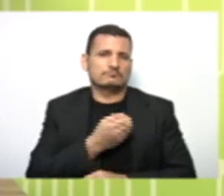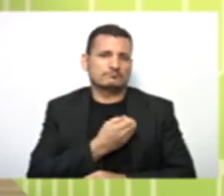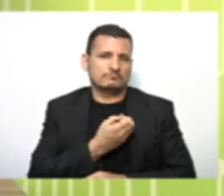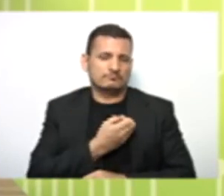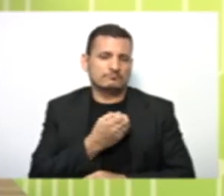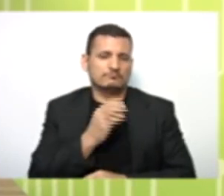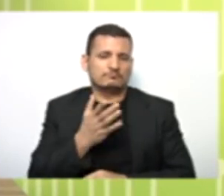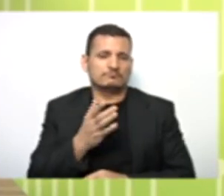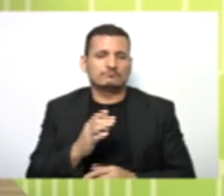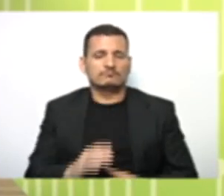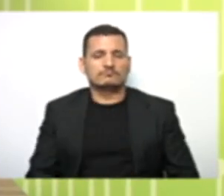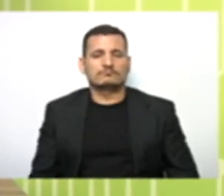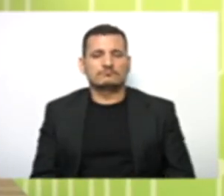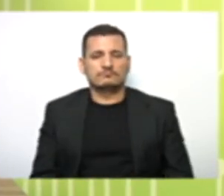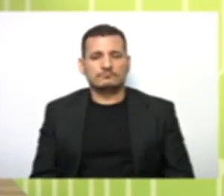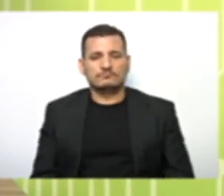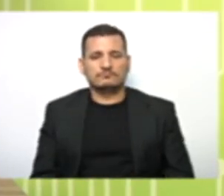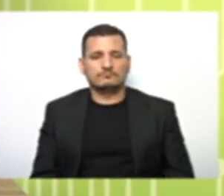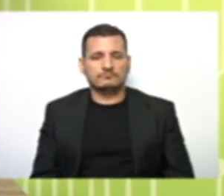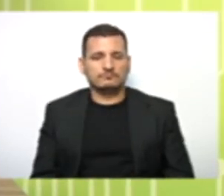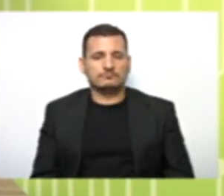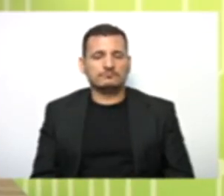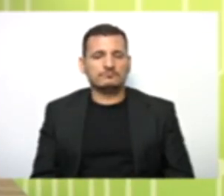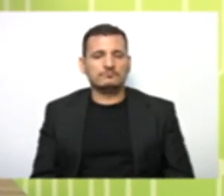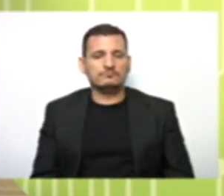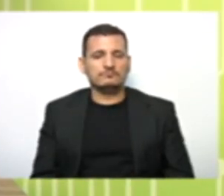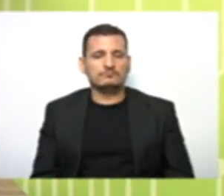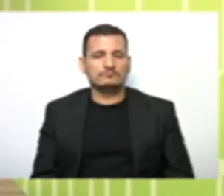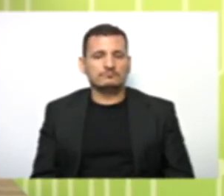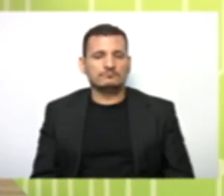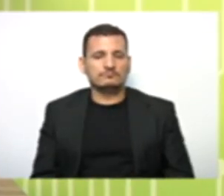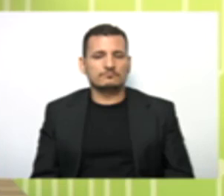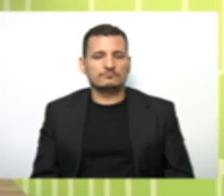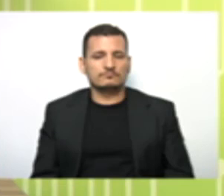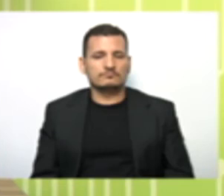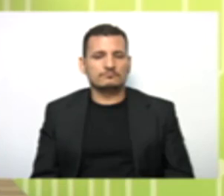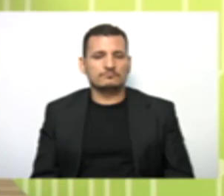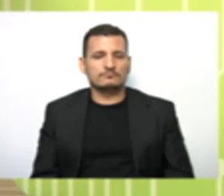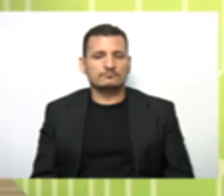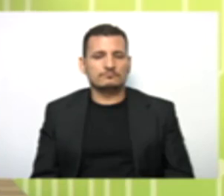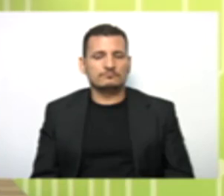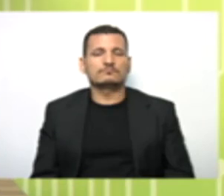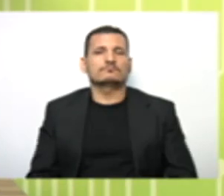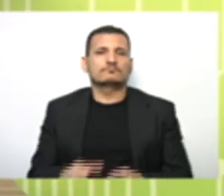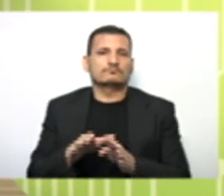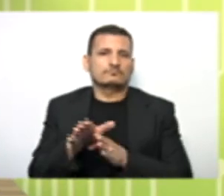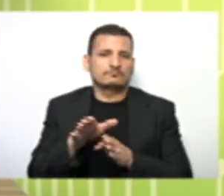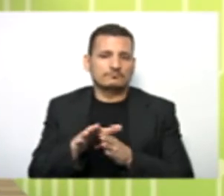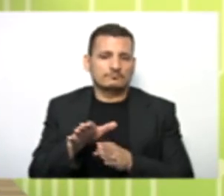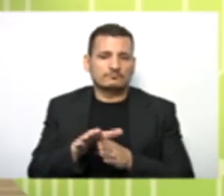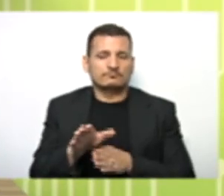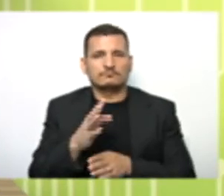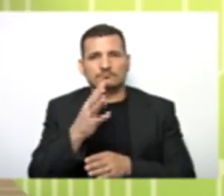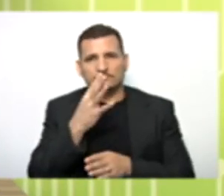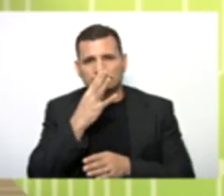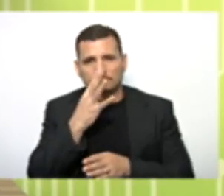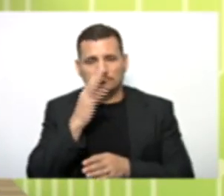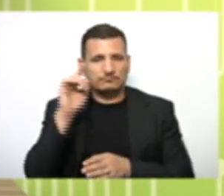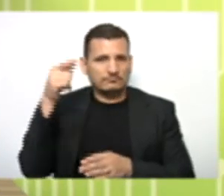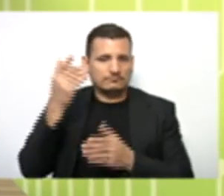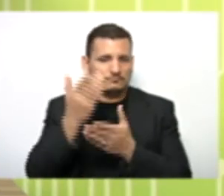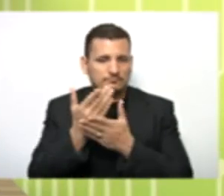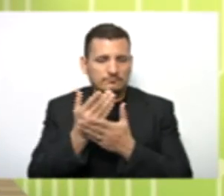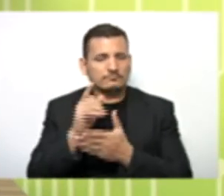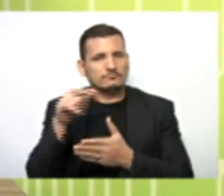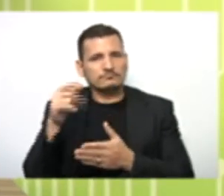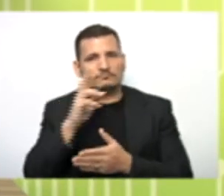resultado de quais itens foram certos ou não, ok? Então, nossa recomendação, novamente, assiste a aula que vem e comecem a